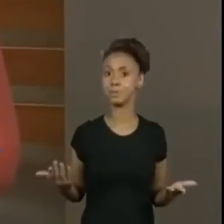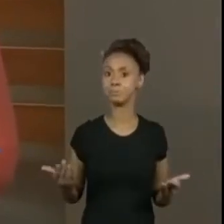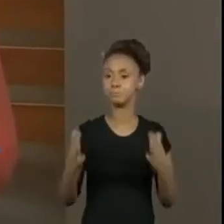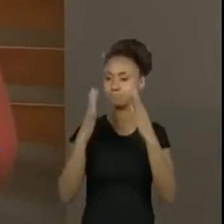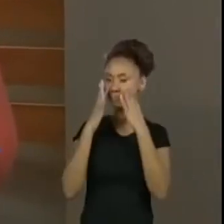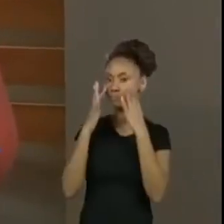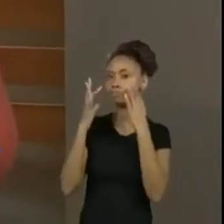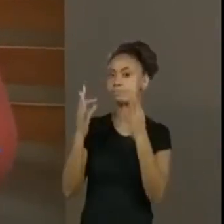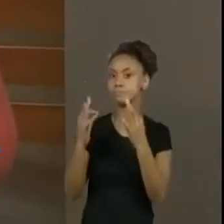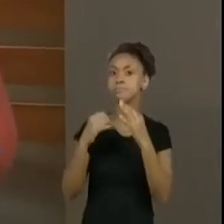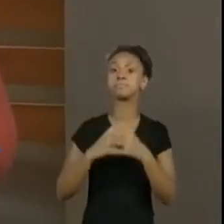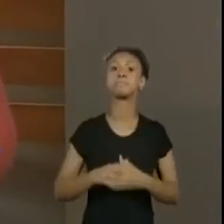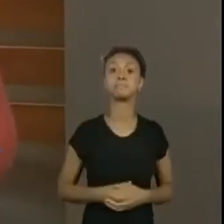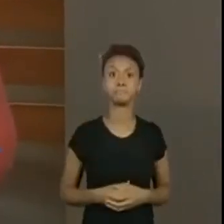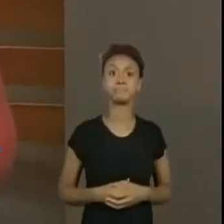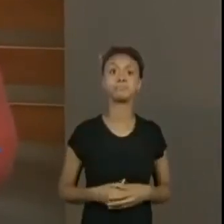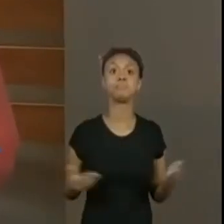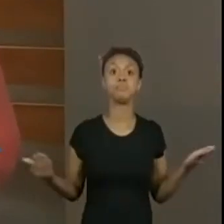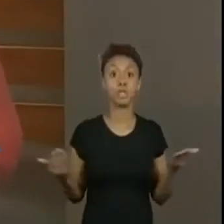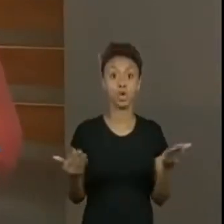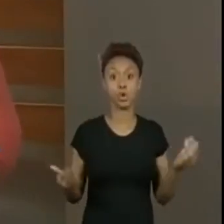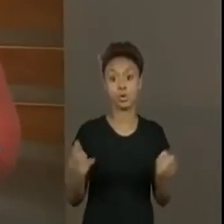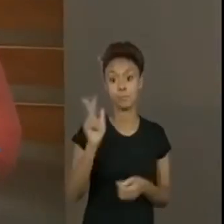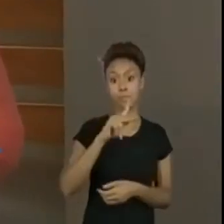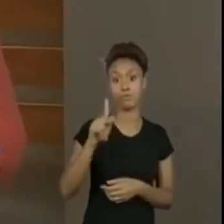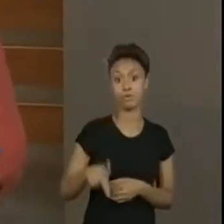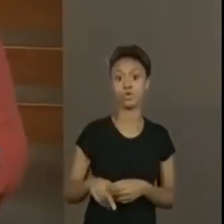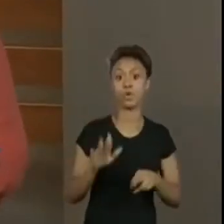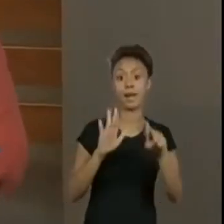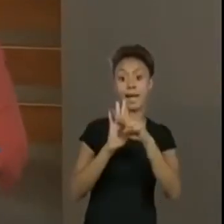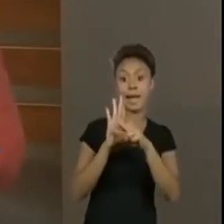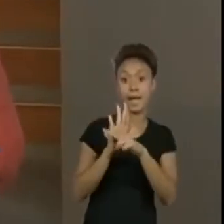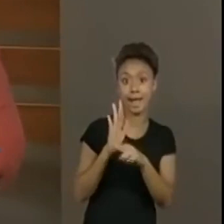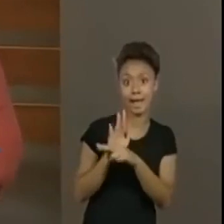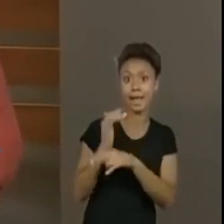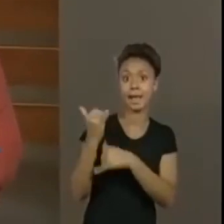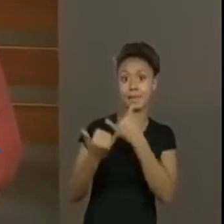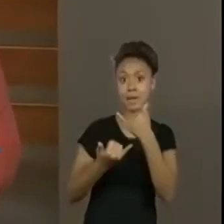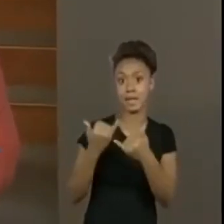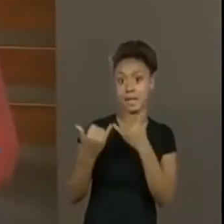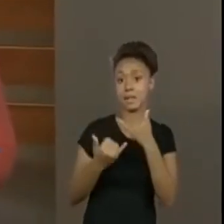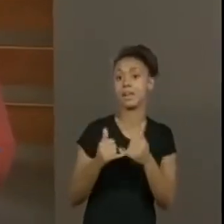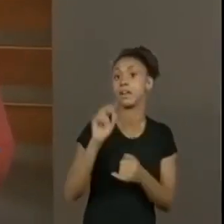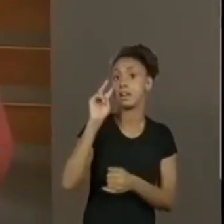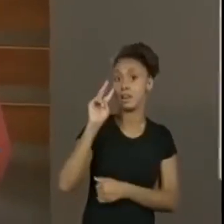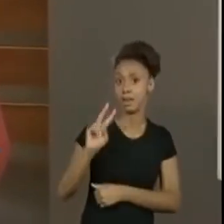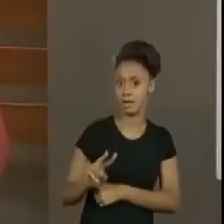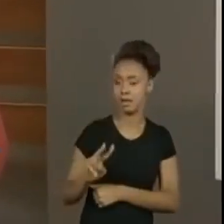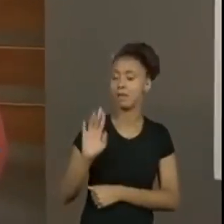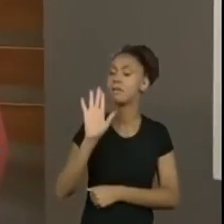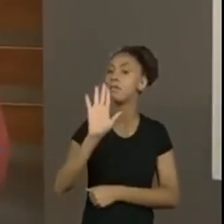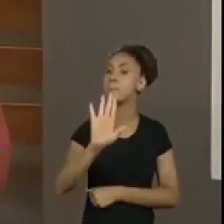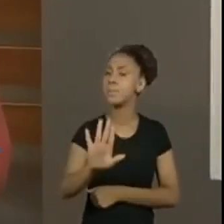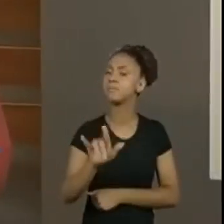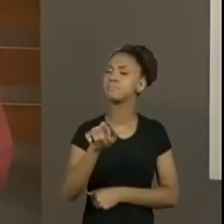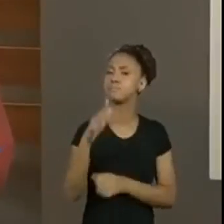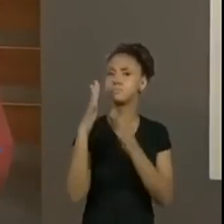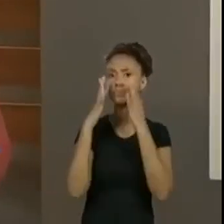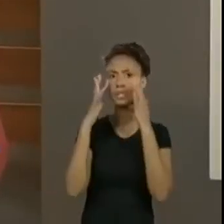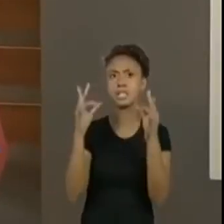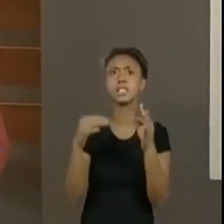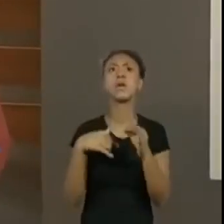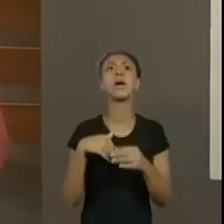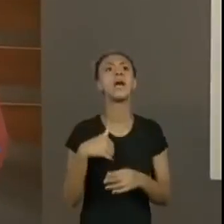atenção. A professora vai ler para vocês as regras da brincadeira queimada. Preste atenção, a Pro não vai